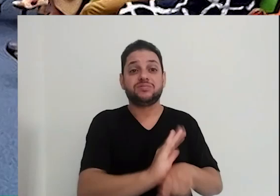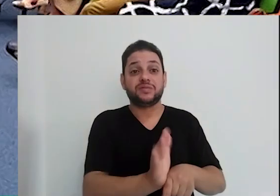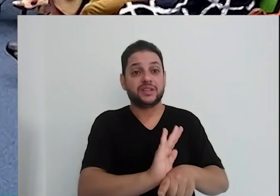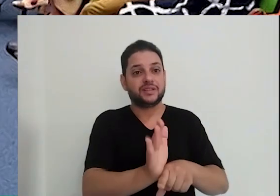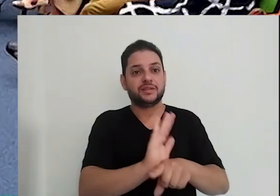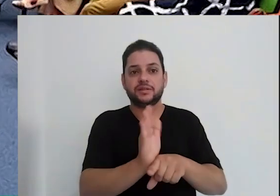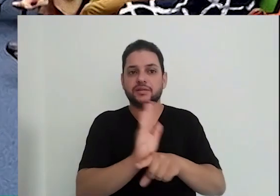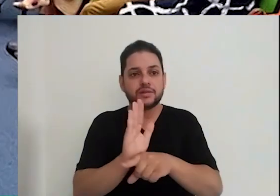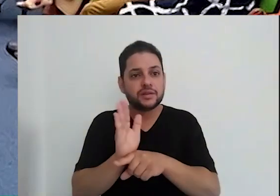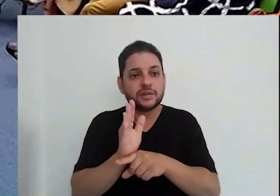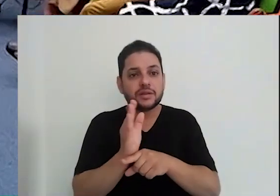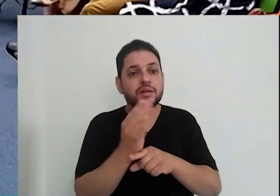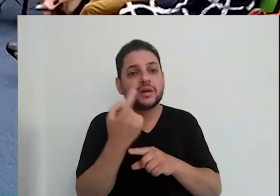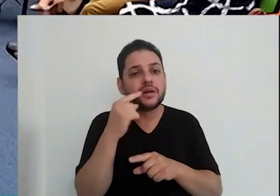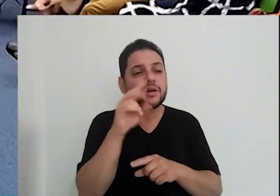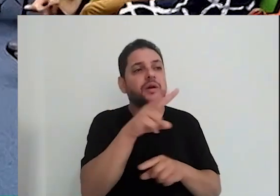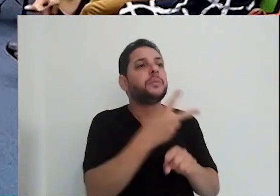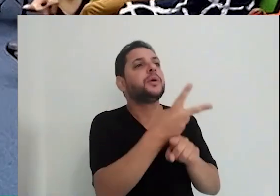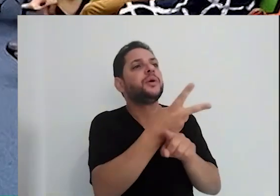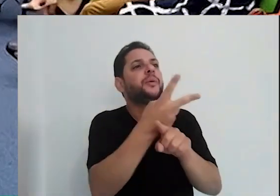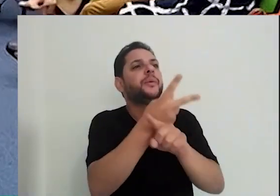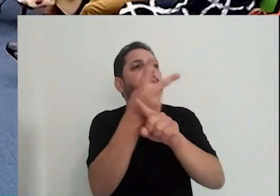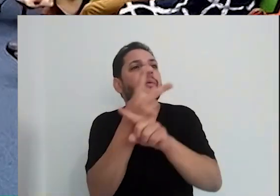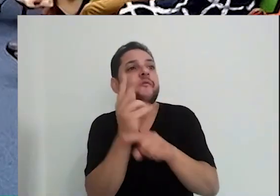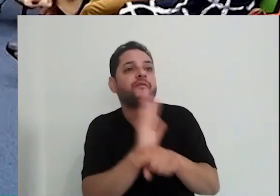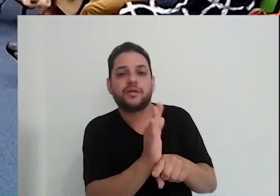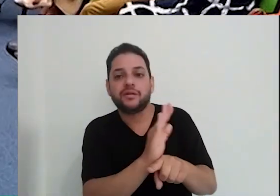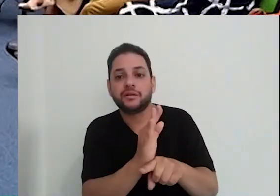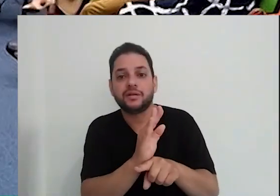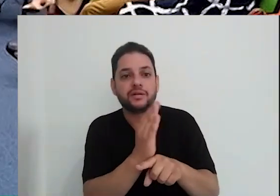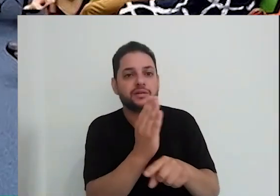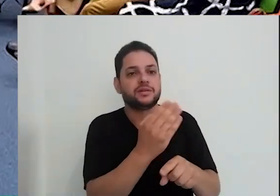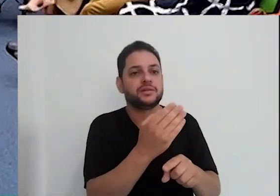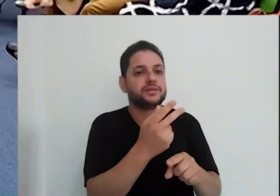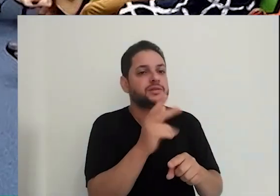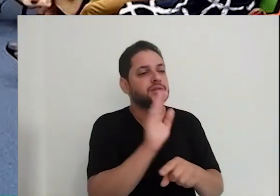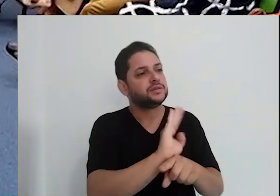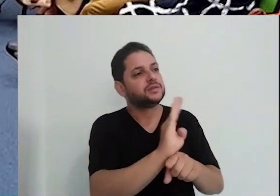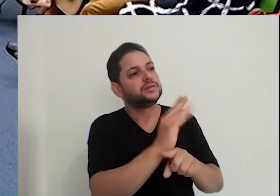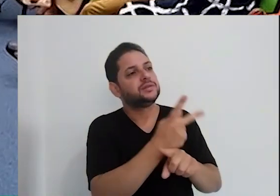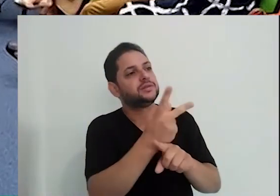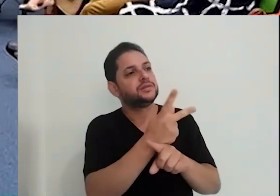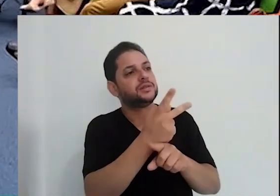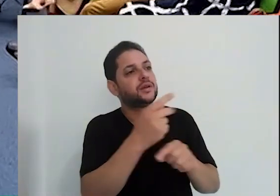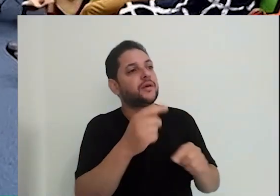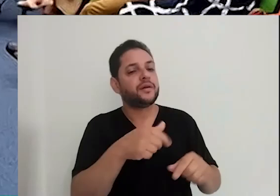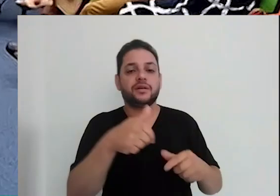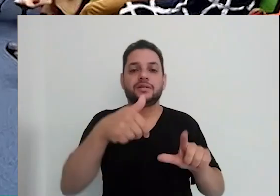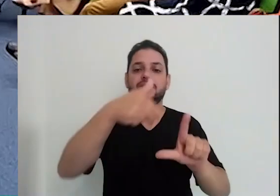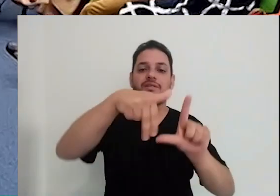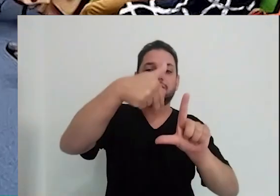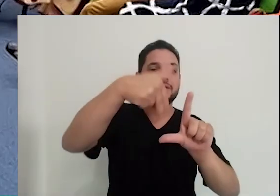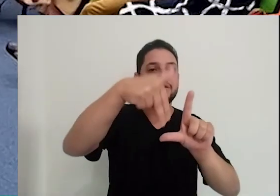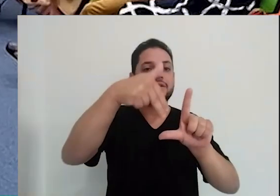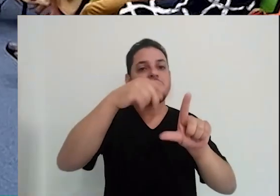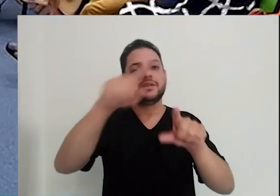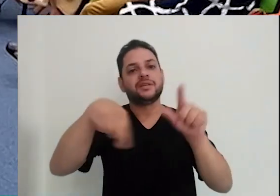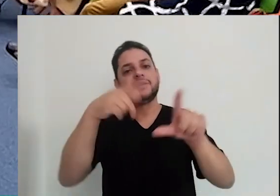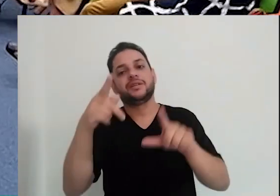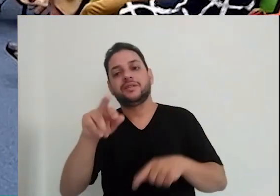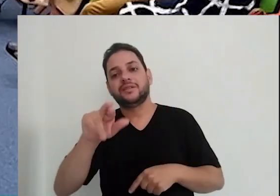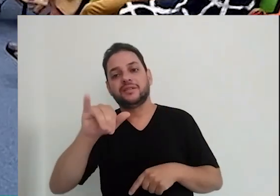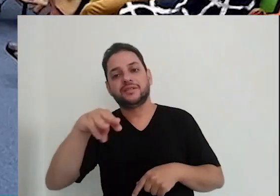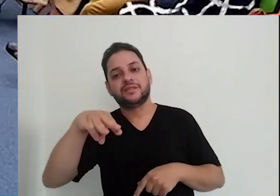horas que eu falo ai gente eu vou ter que procurar um filme para assistir Ah eu ló vou eu né vou primeiro na Netflix depois eu vou lá na prime depois eu vou na